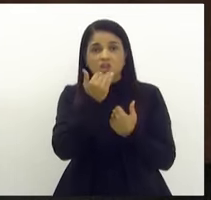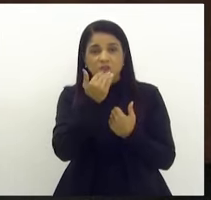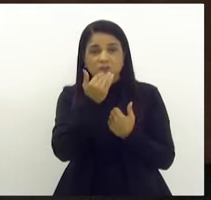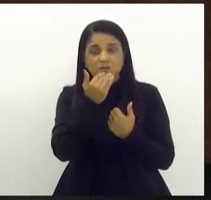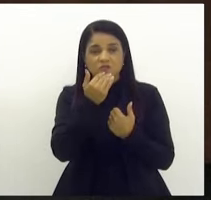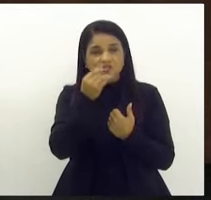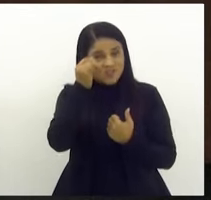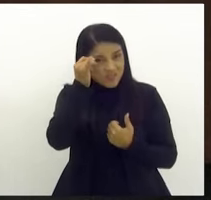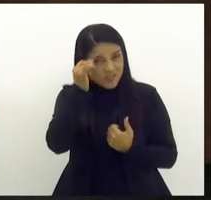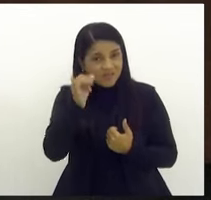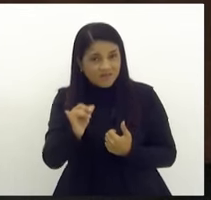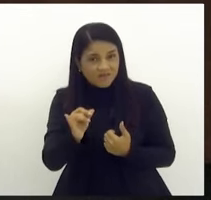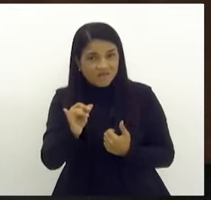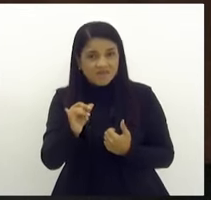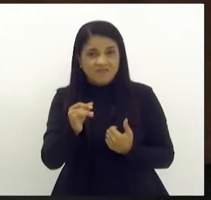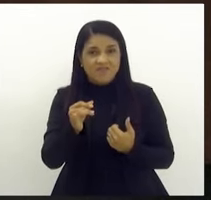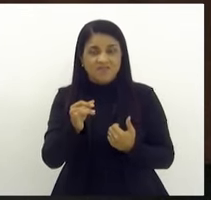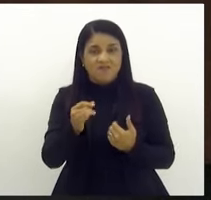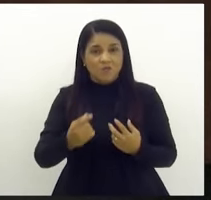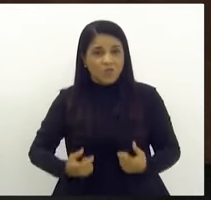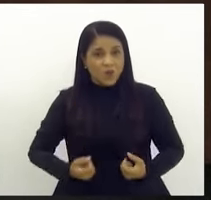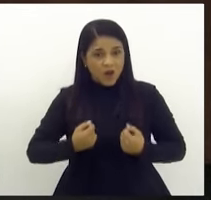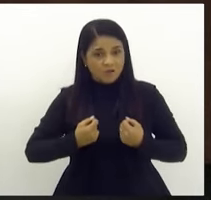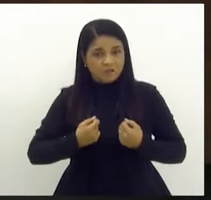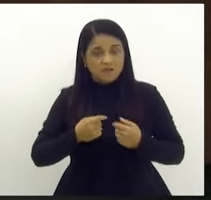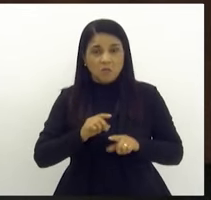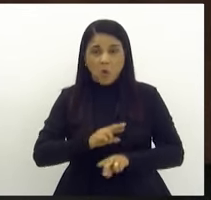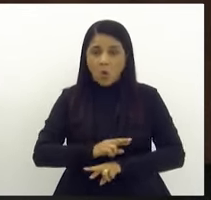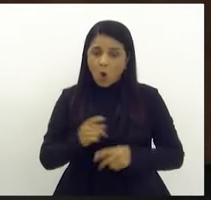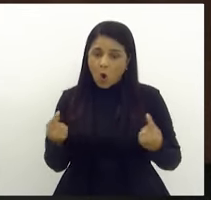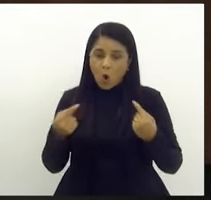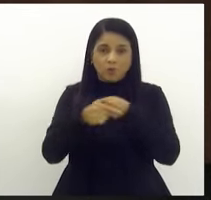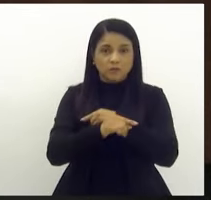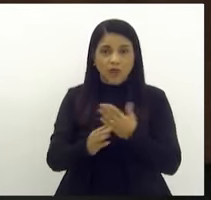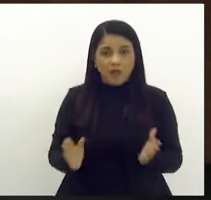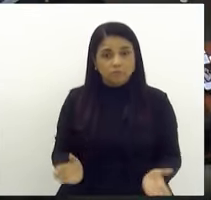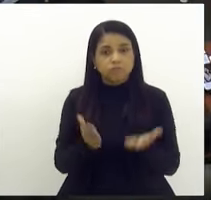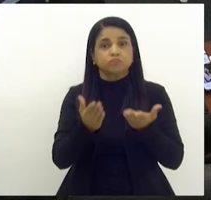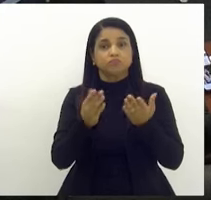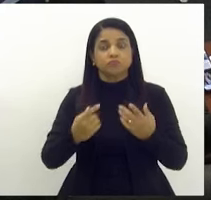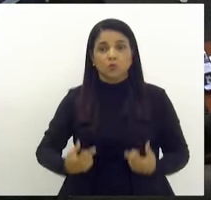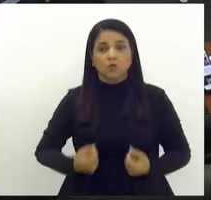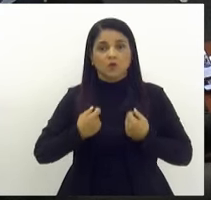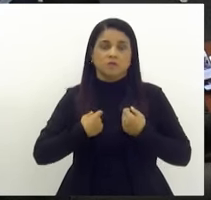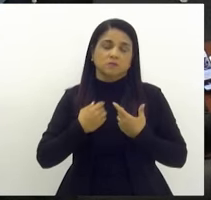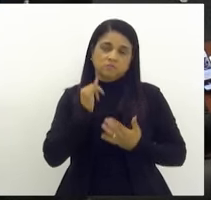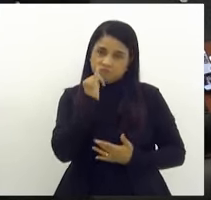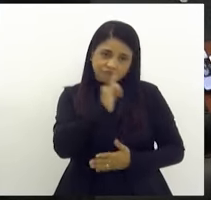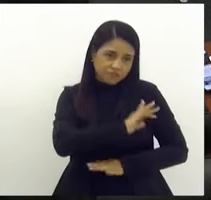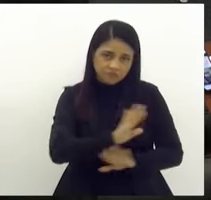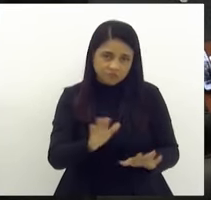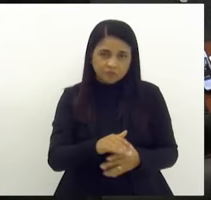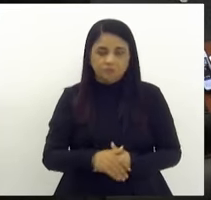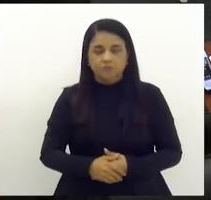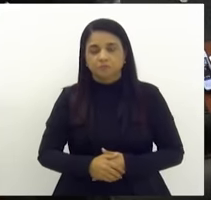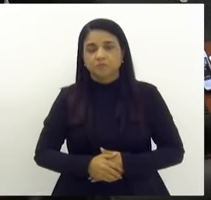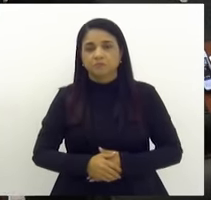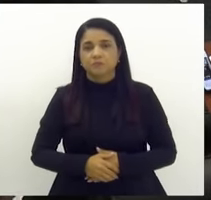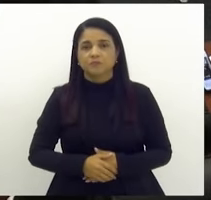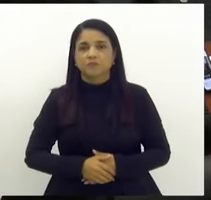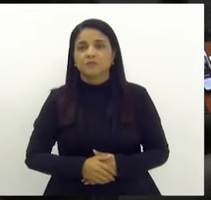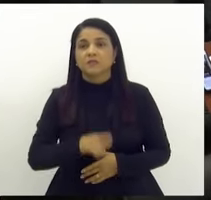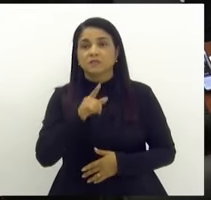prevenir subsidiam o câncer era essa observação pres presidente Presidente se